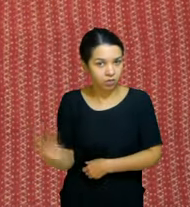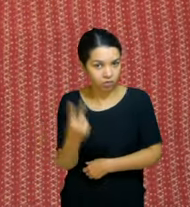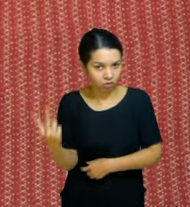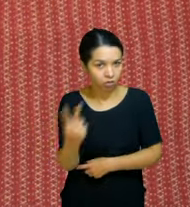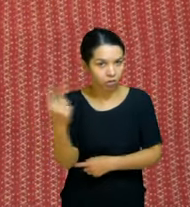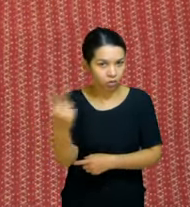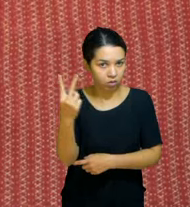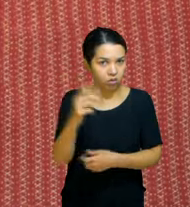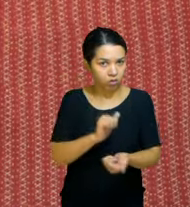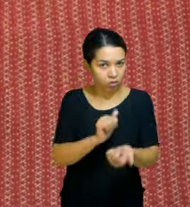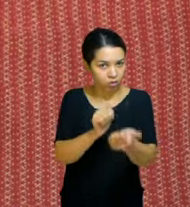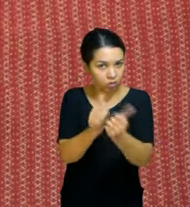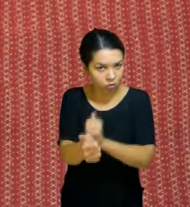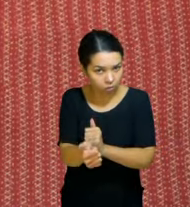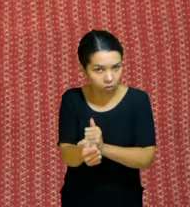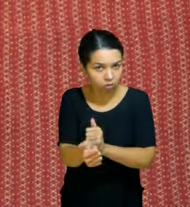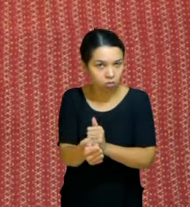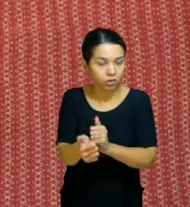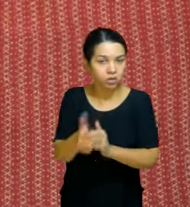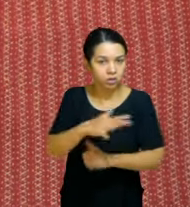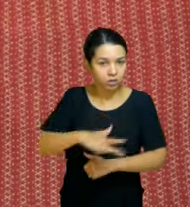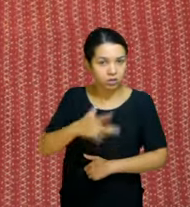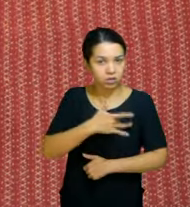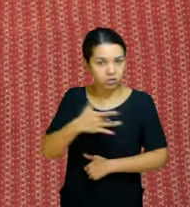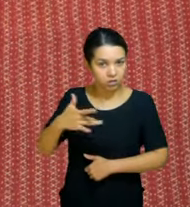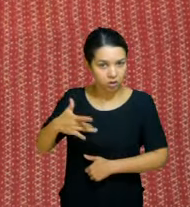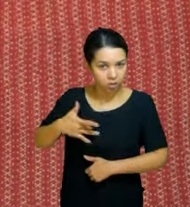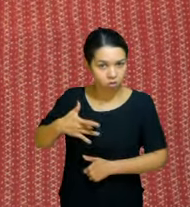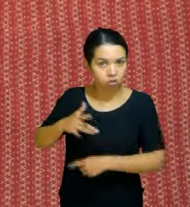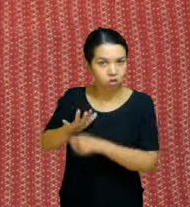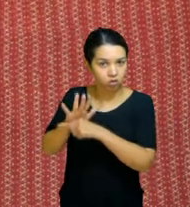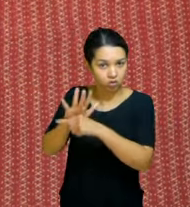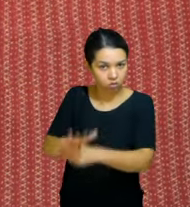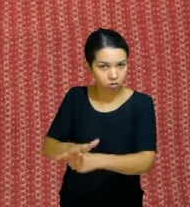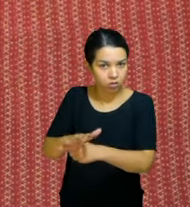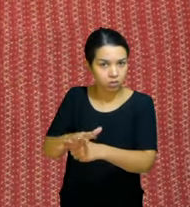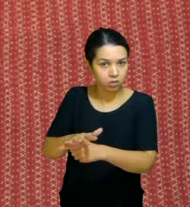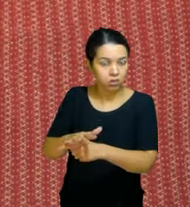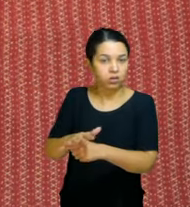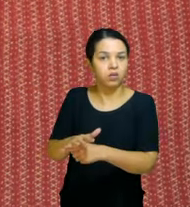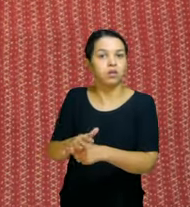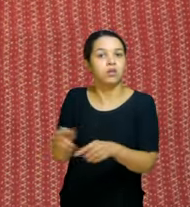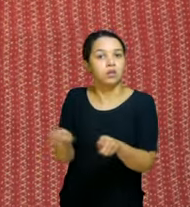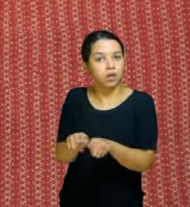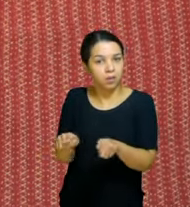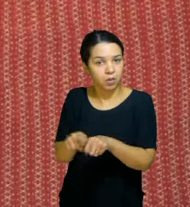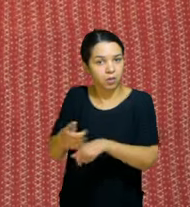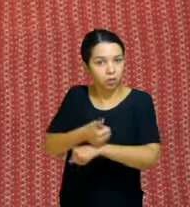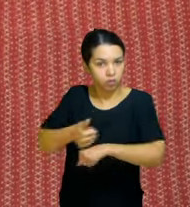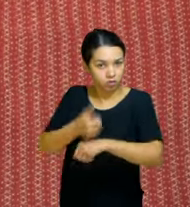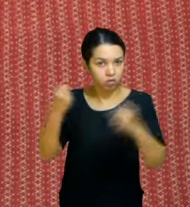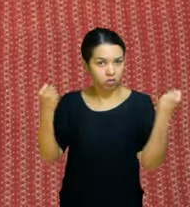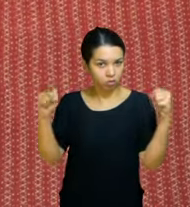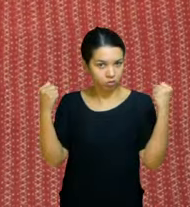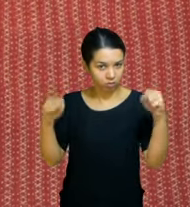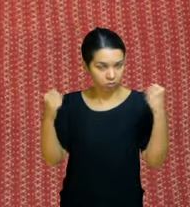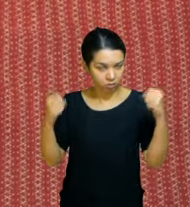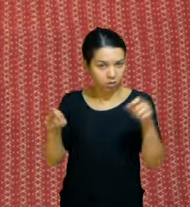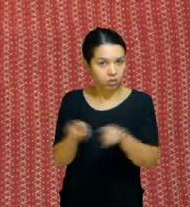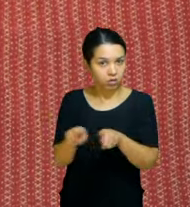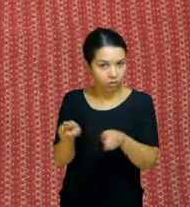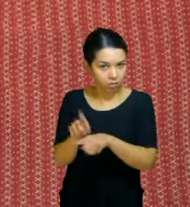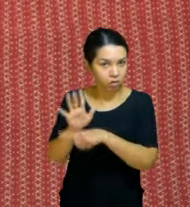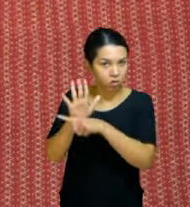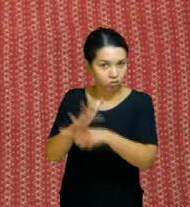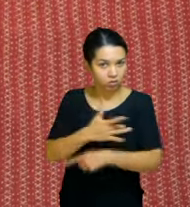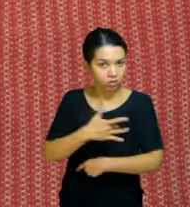o esporte enquanto saúde preventiva, valorizem os profissionais de educação física enquanto agente de saúde também.